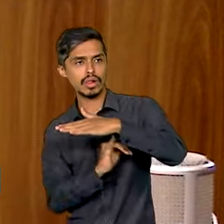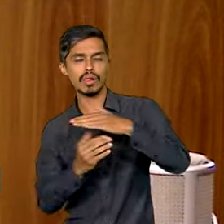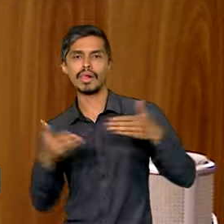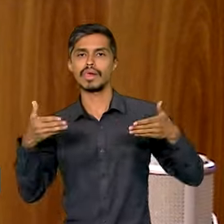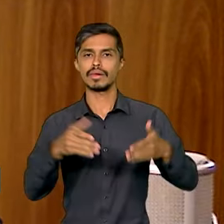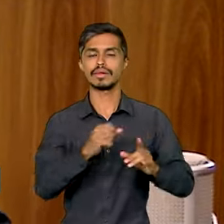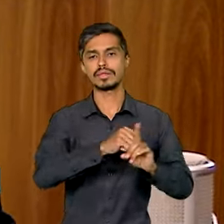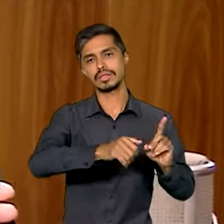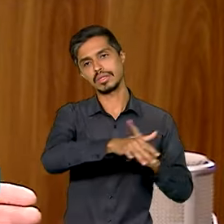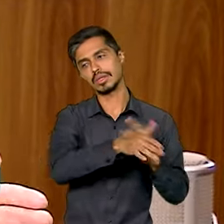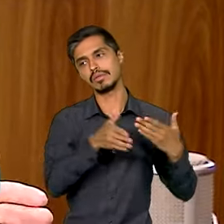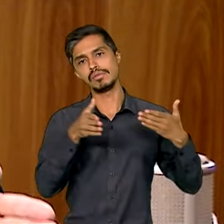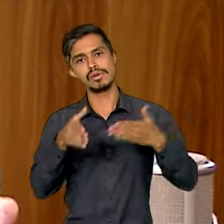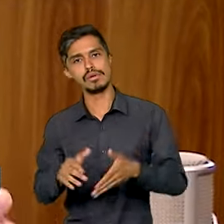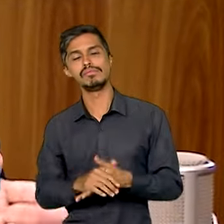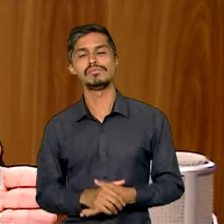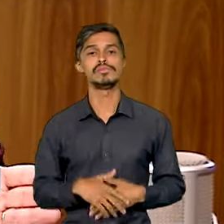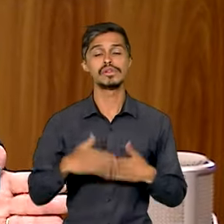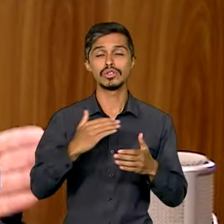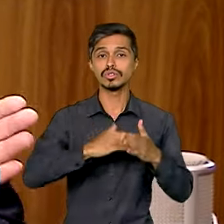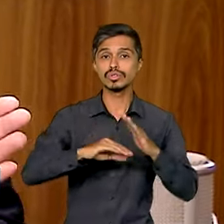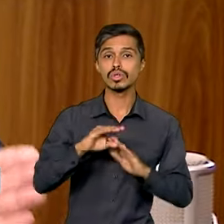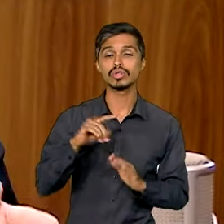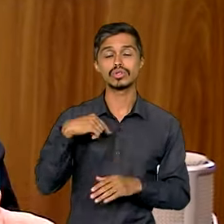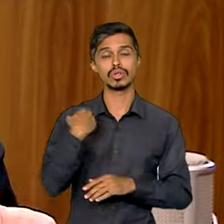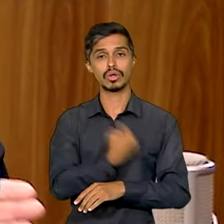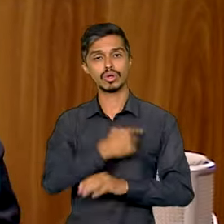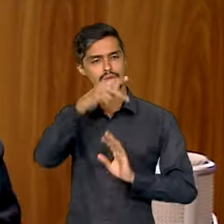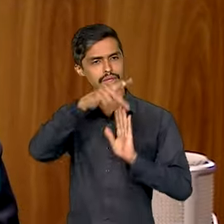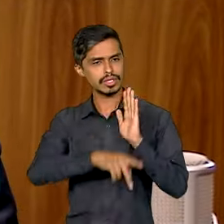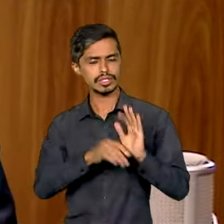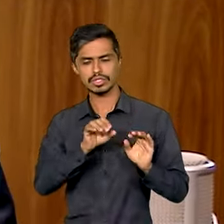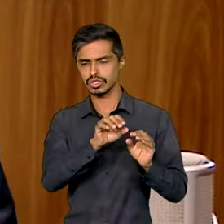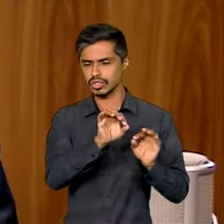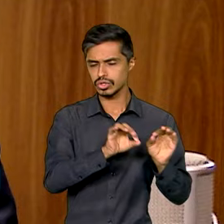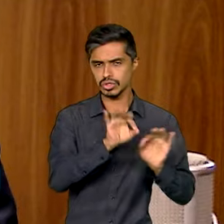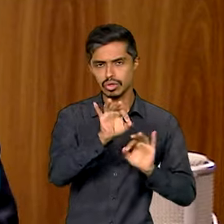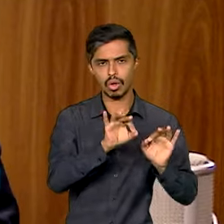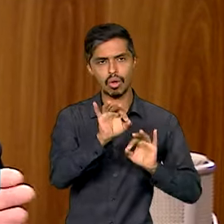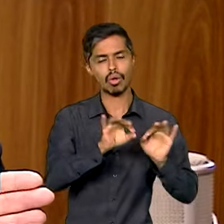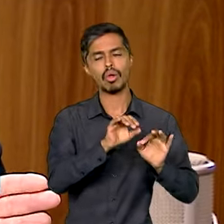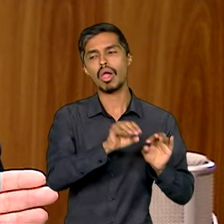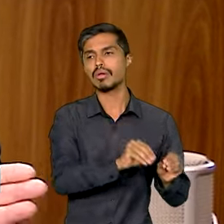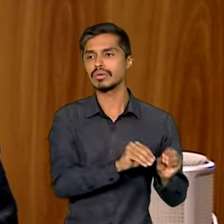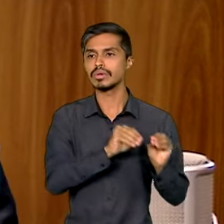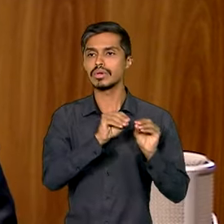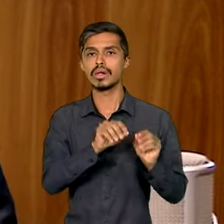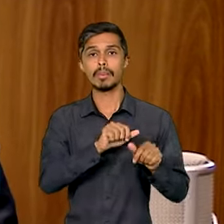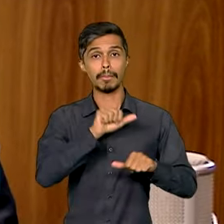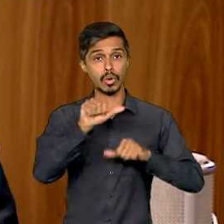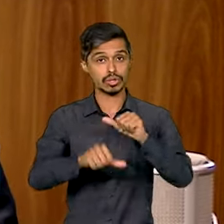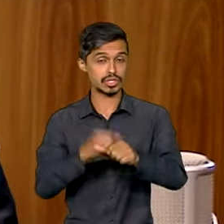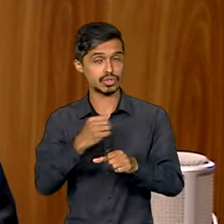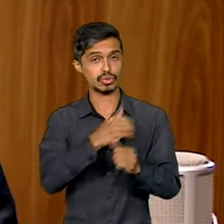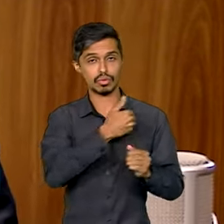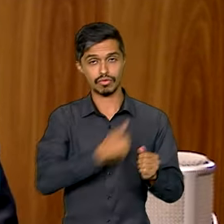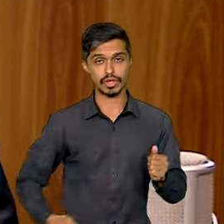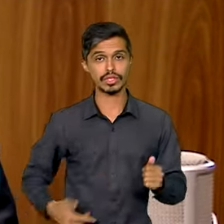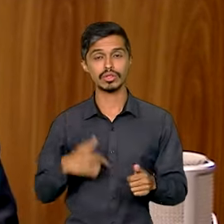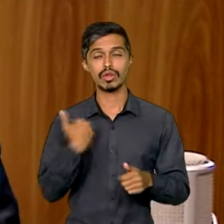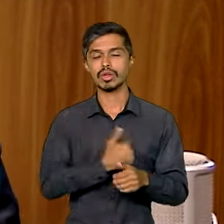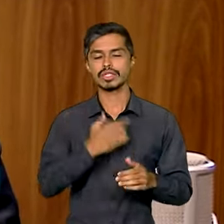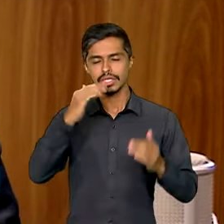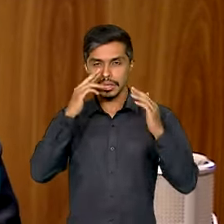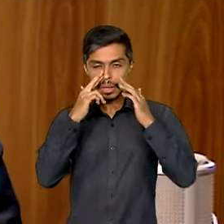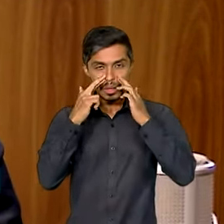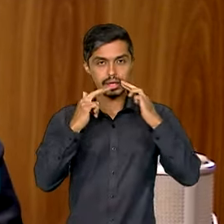participação social. Todo o planejamento que nós tínhamos da transição e do início do governo, nós cumprimos 100% dele.